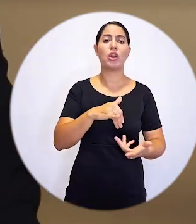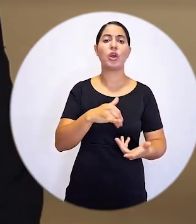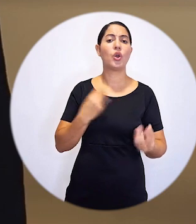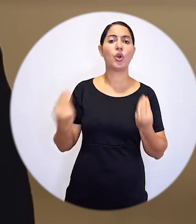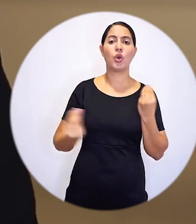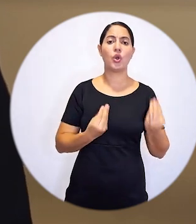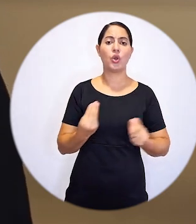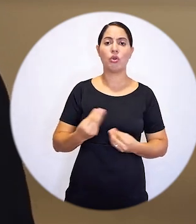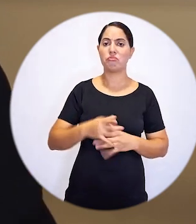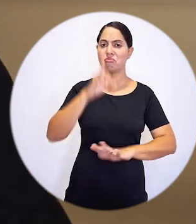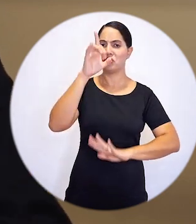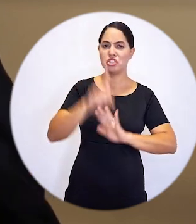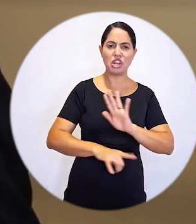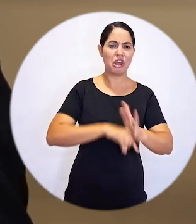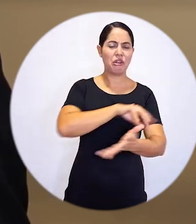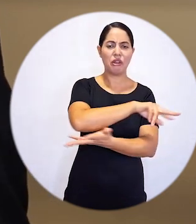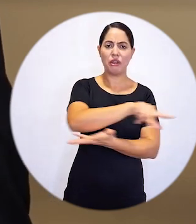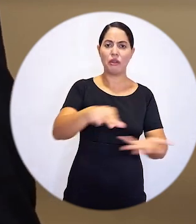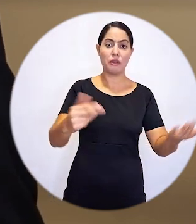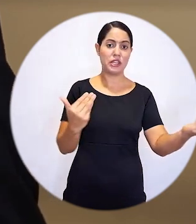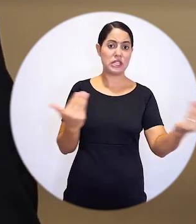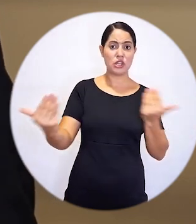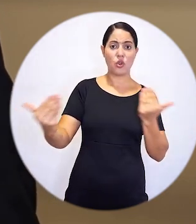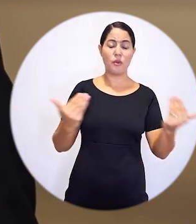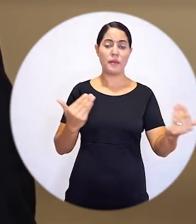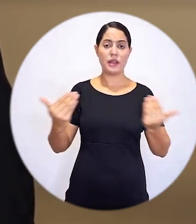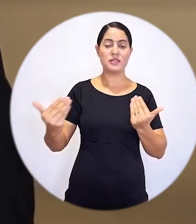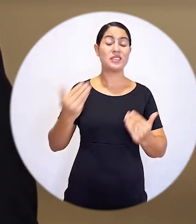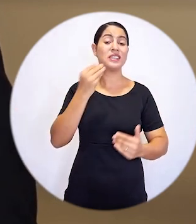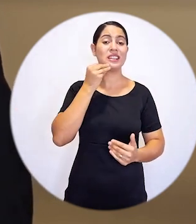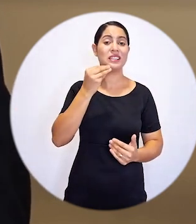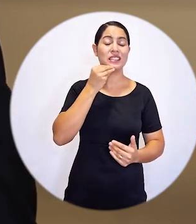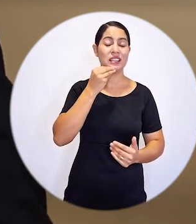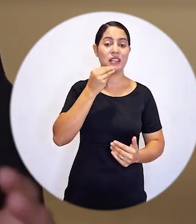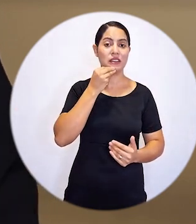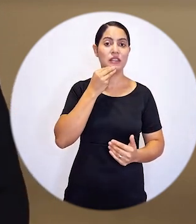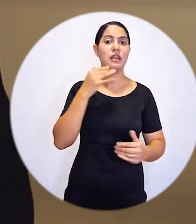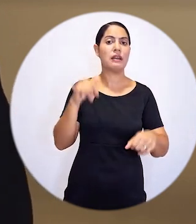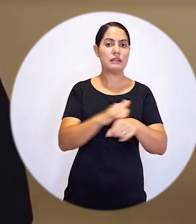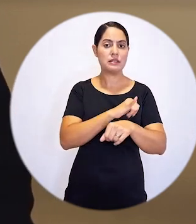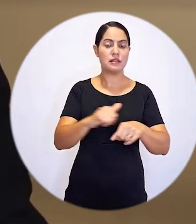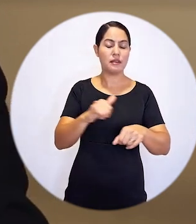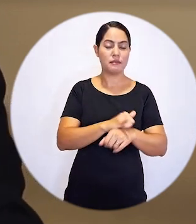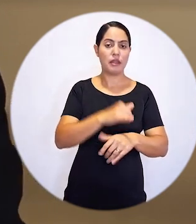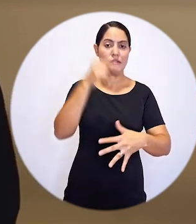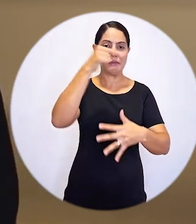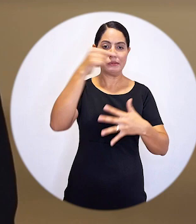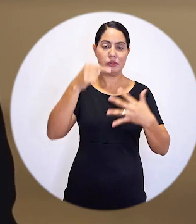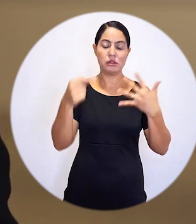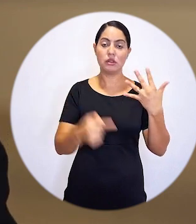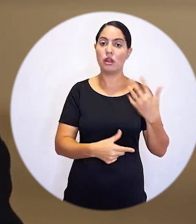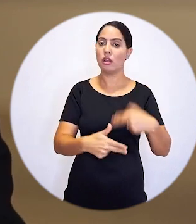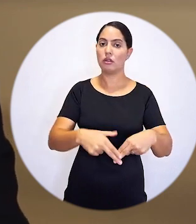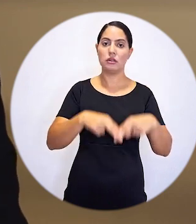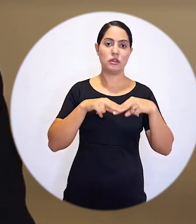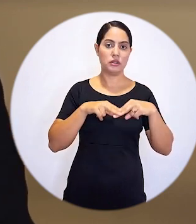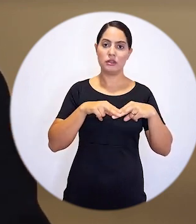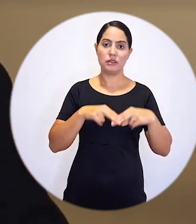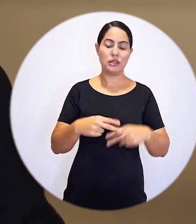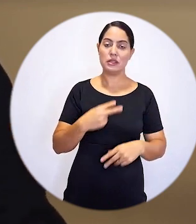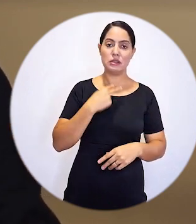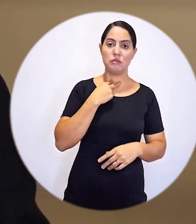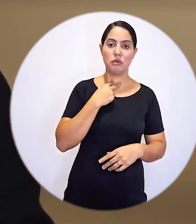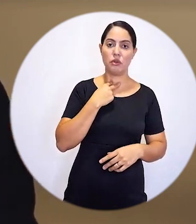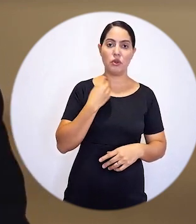Corte Interamericana e assim por diante, e tentarmos trazer para uma grande mesa um consenso para que não